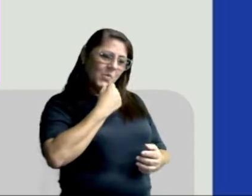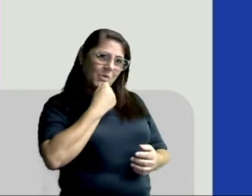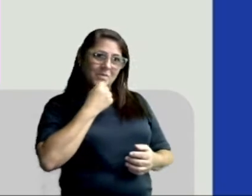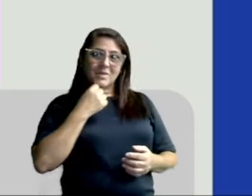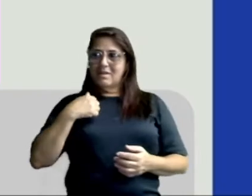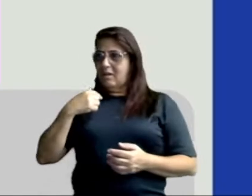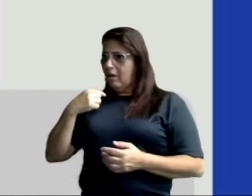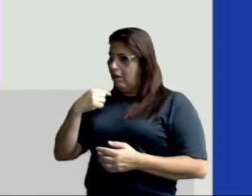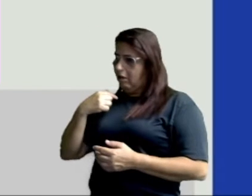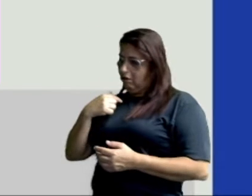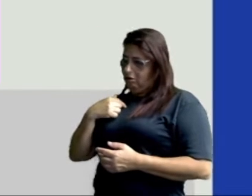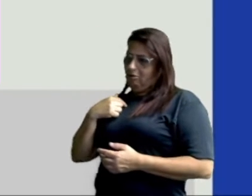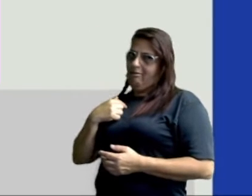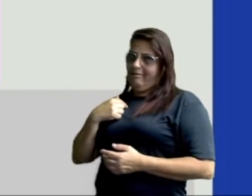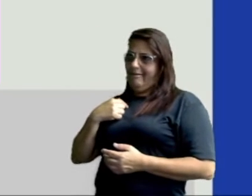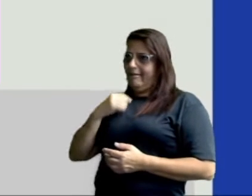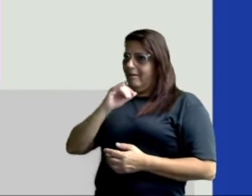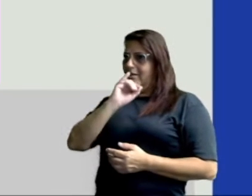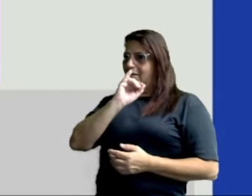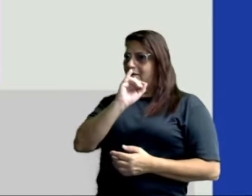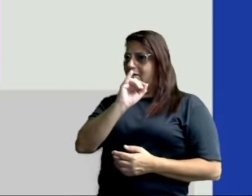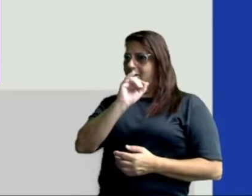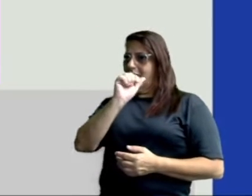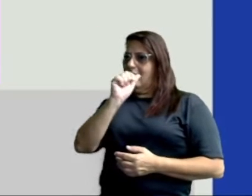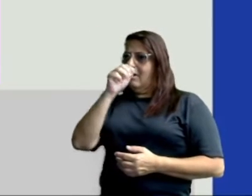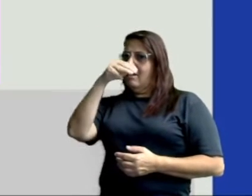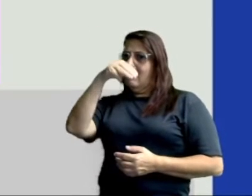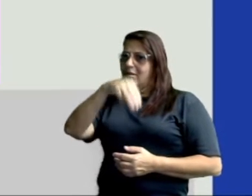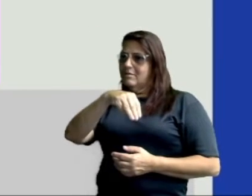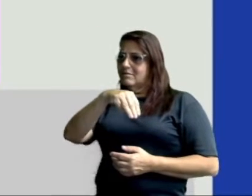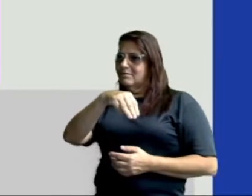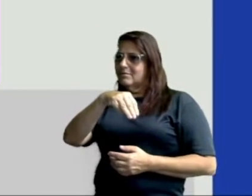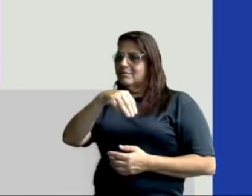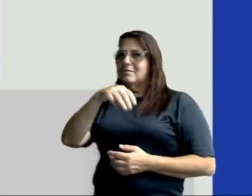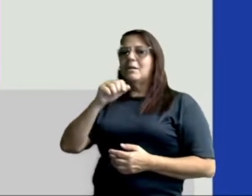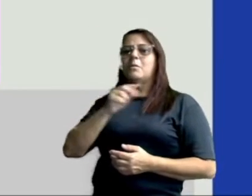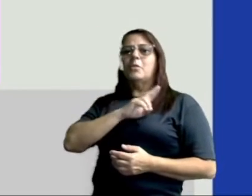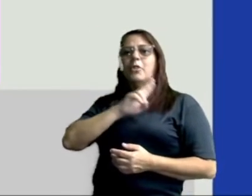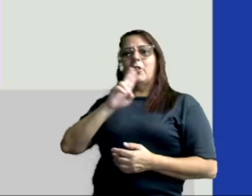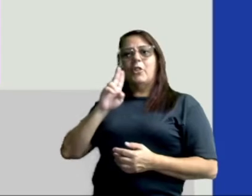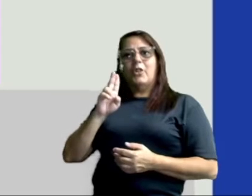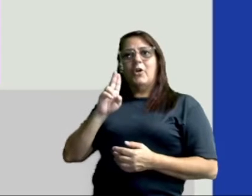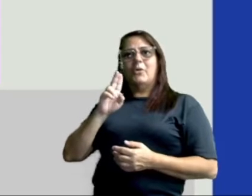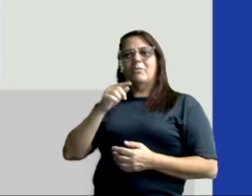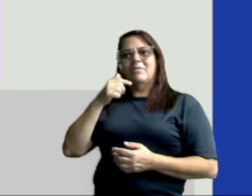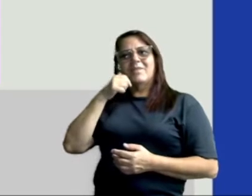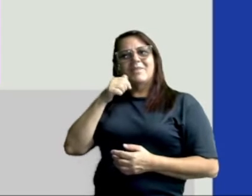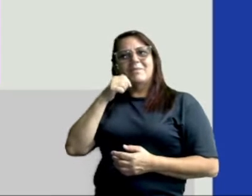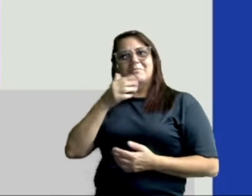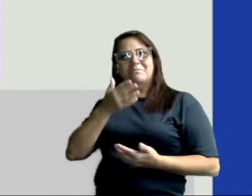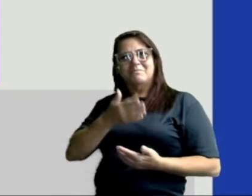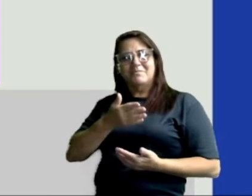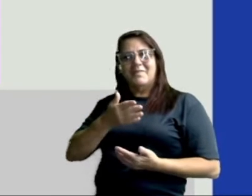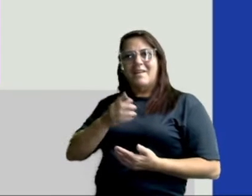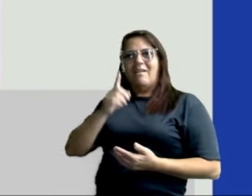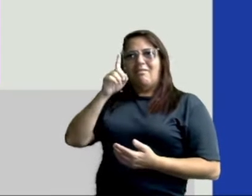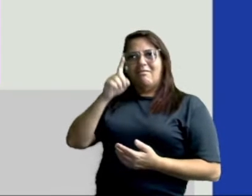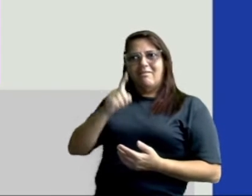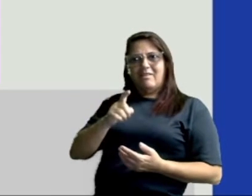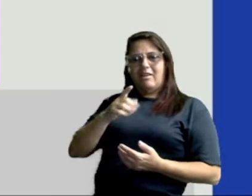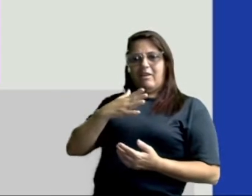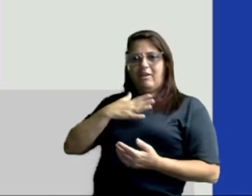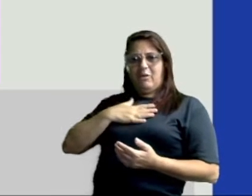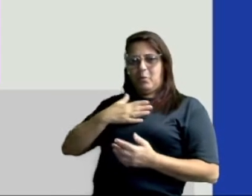ela diz eu sou. Olha aí o am, que é o verbo to be, na forma aí de ser, quando você está